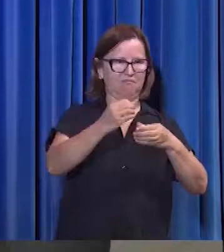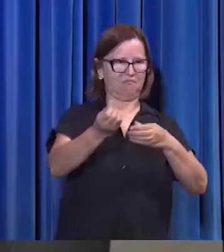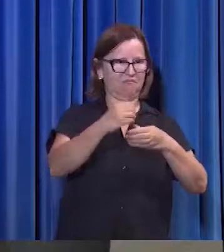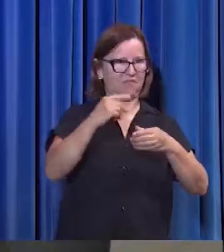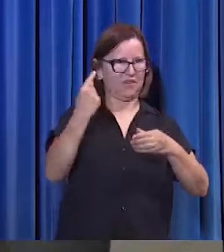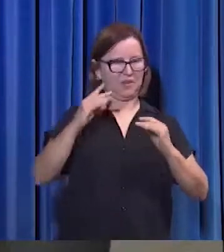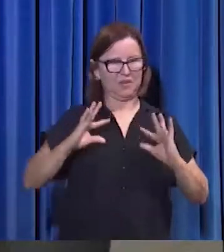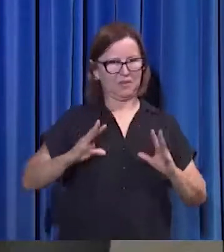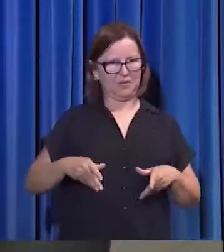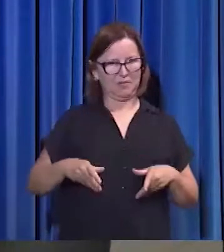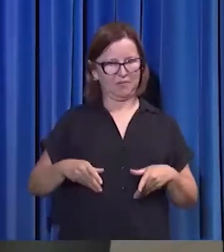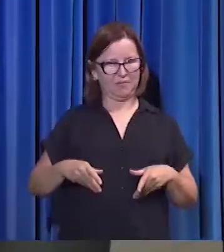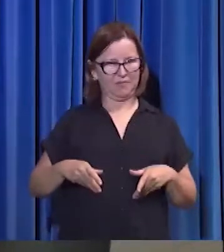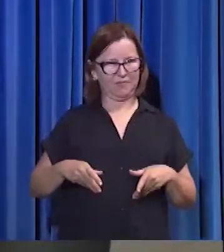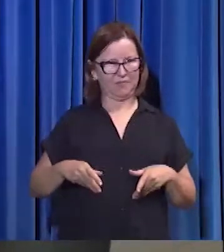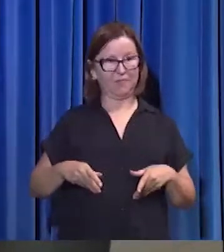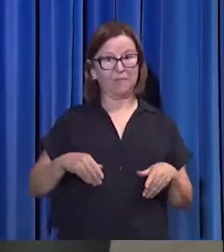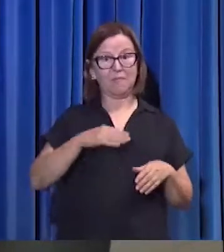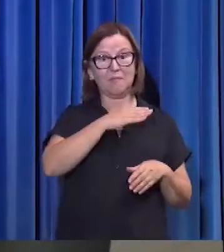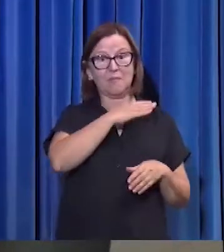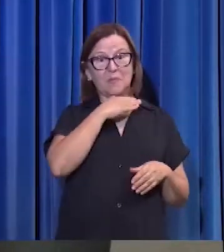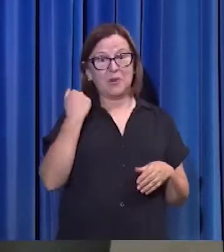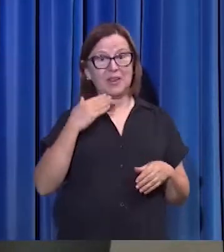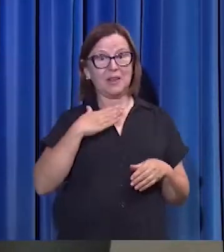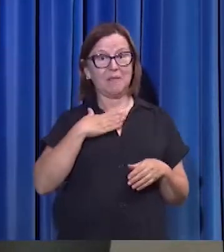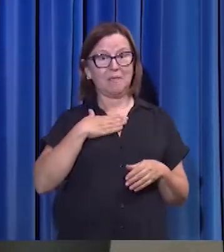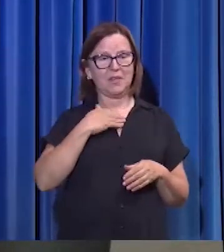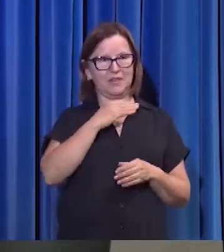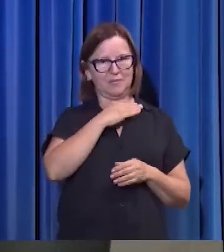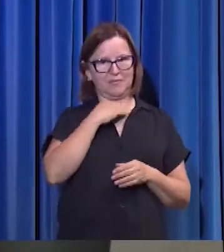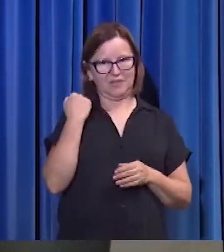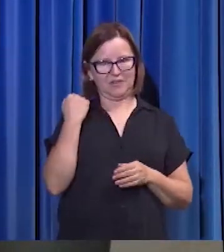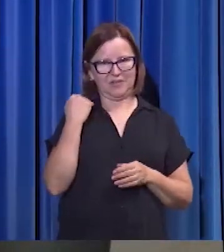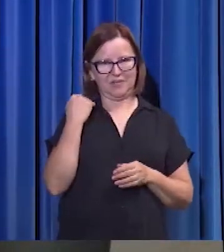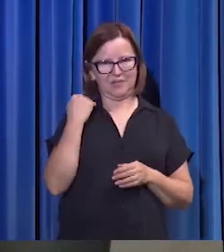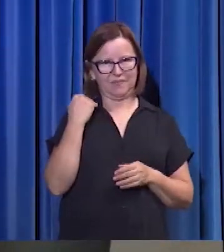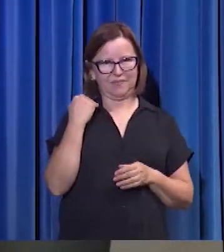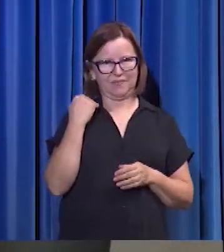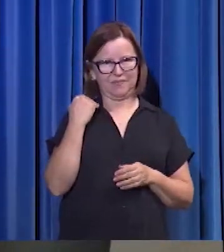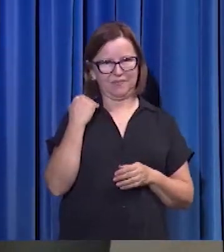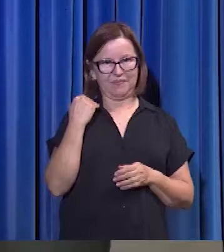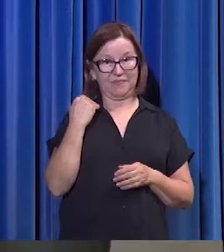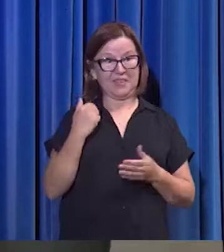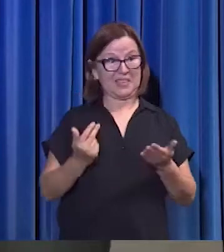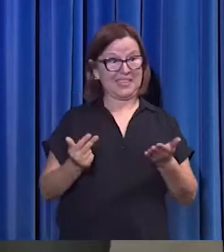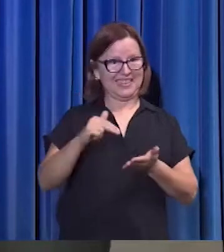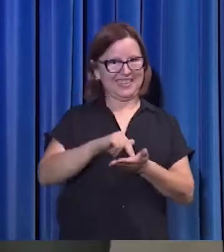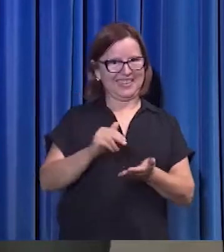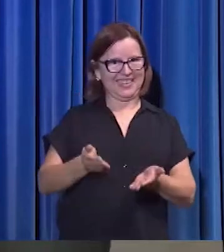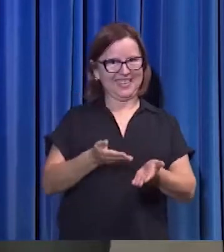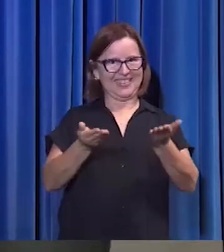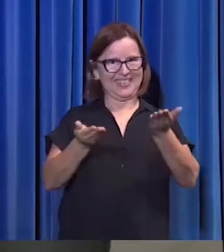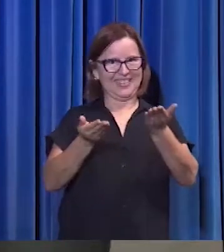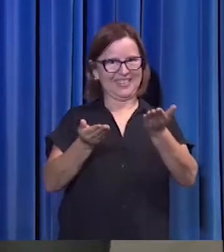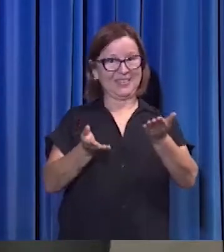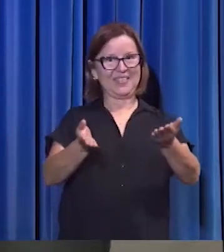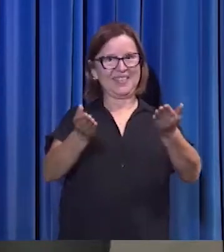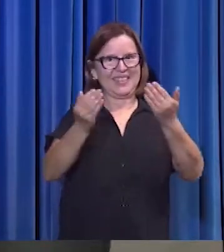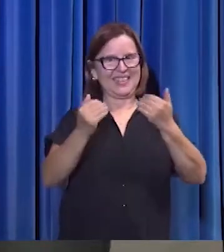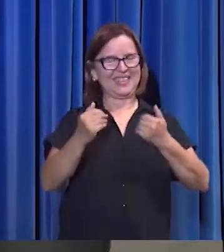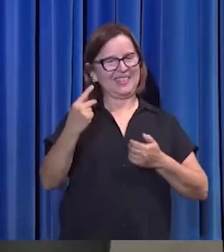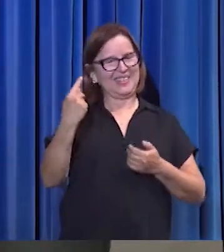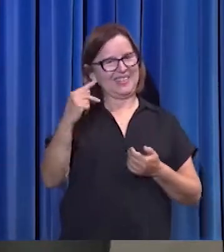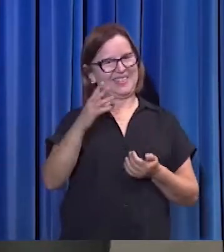e morrer a minha morte, para na ressurreição ele me dar a sua vida.